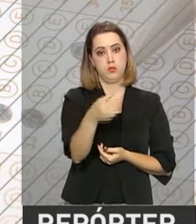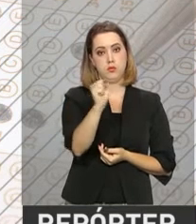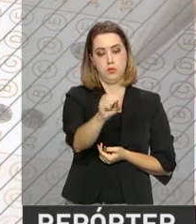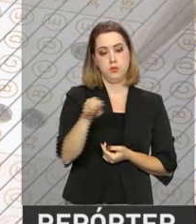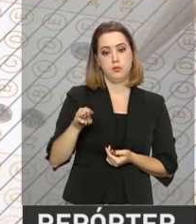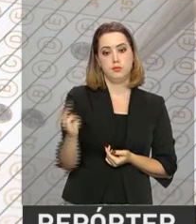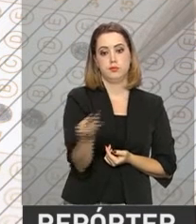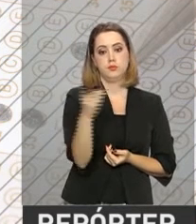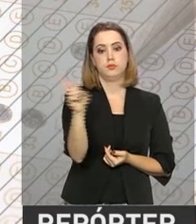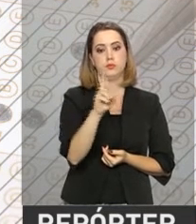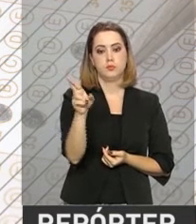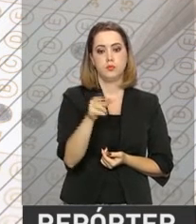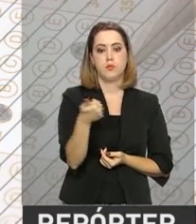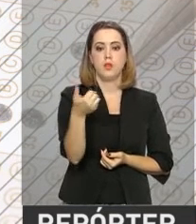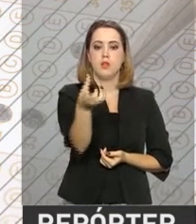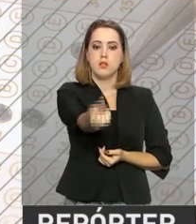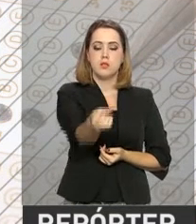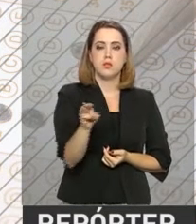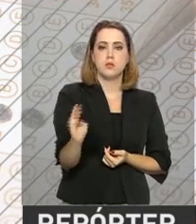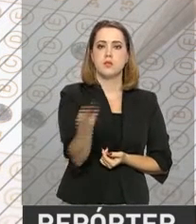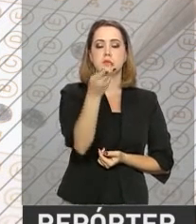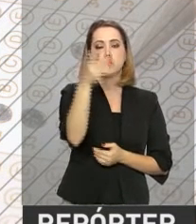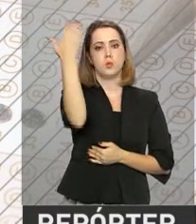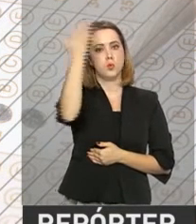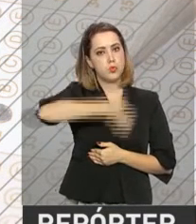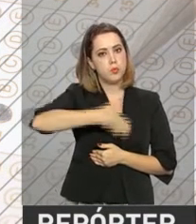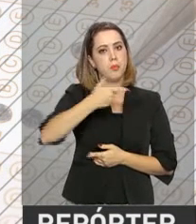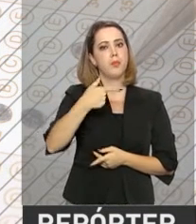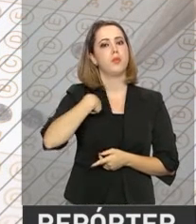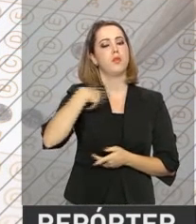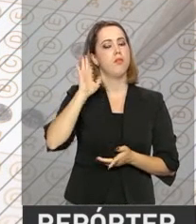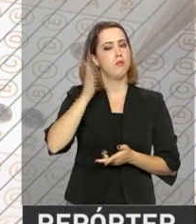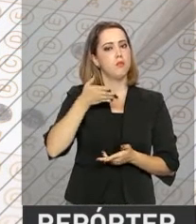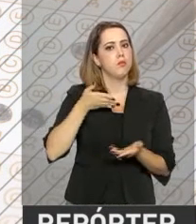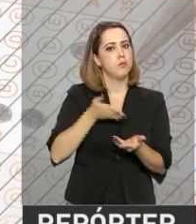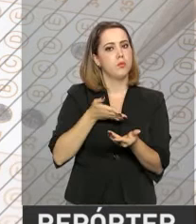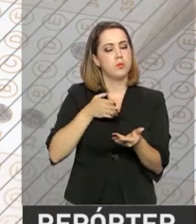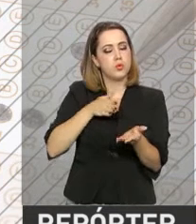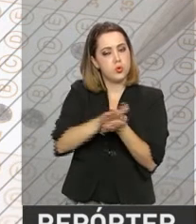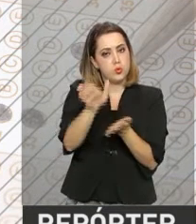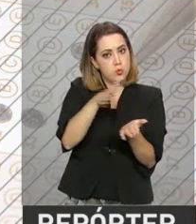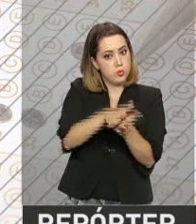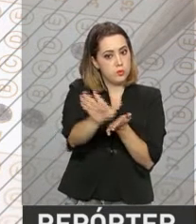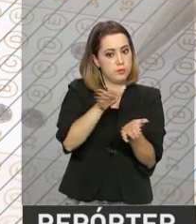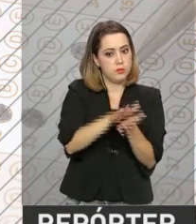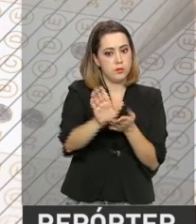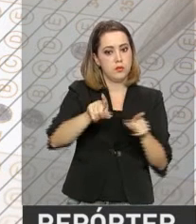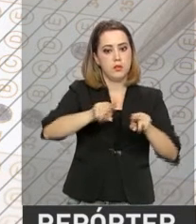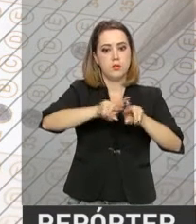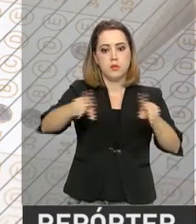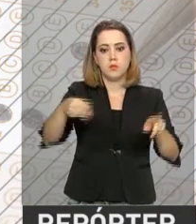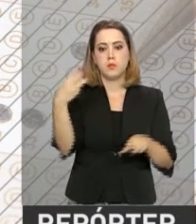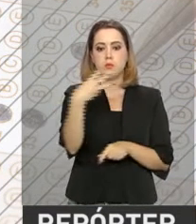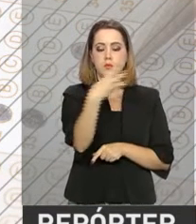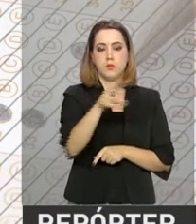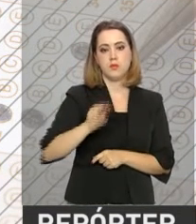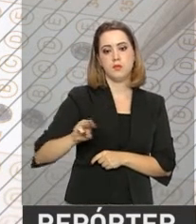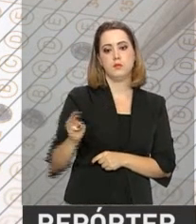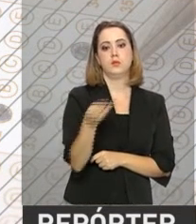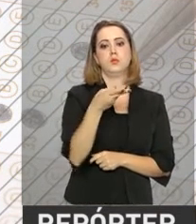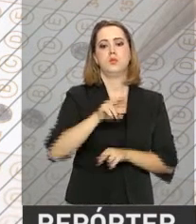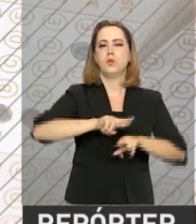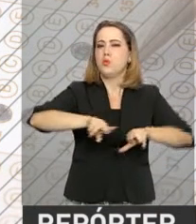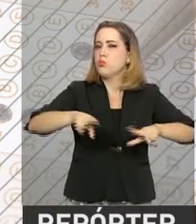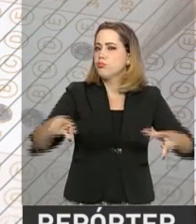reais são 16 milhões de provas impressas além de 33 milhões de materiais administrativos o processo de